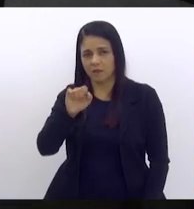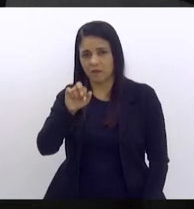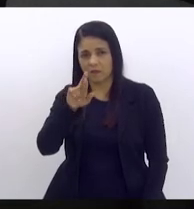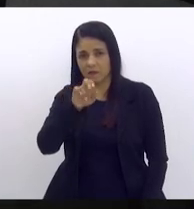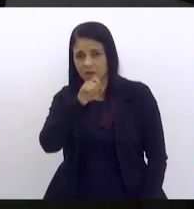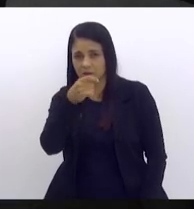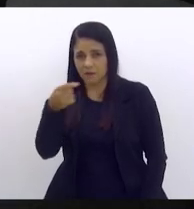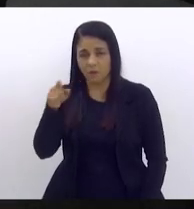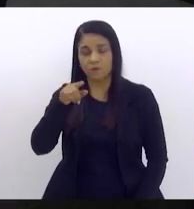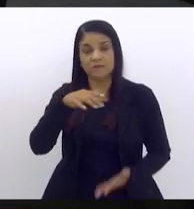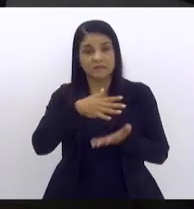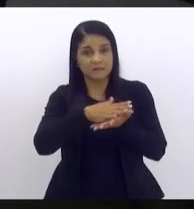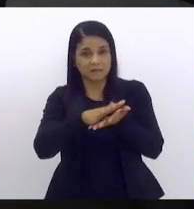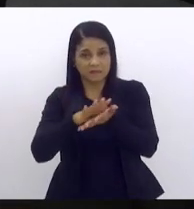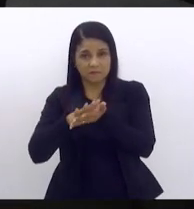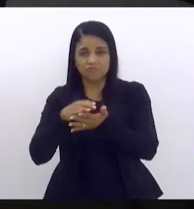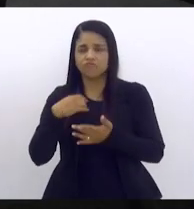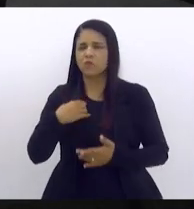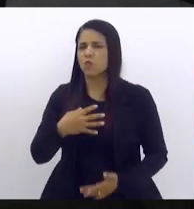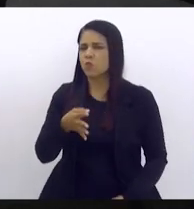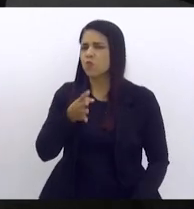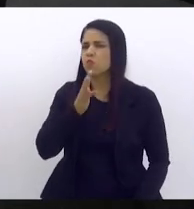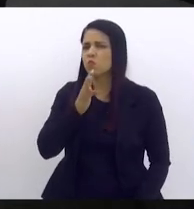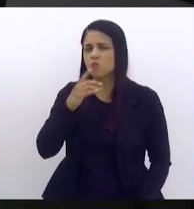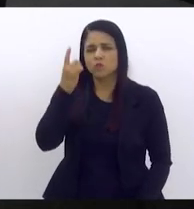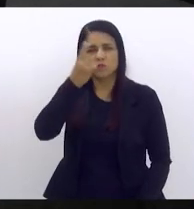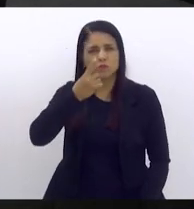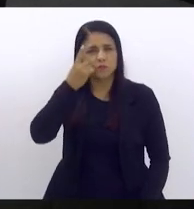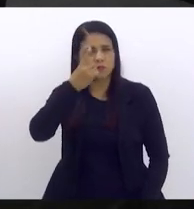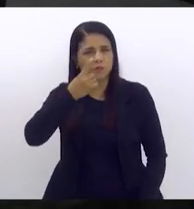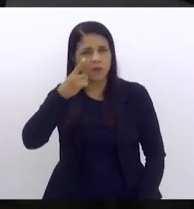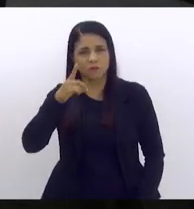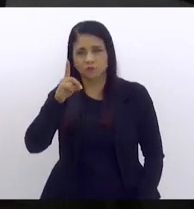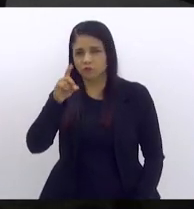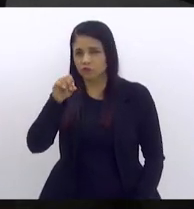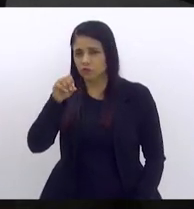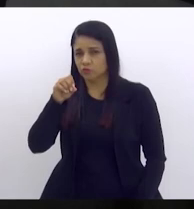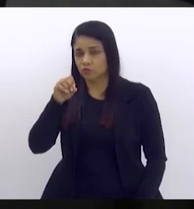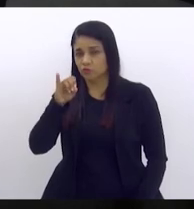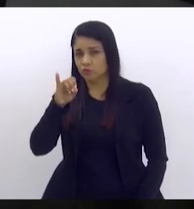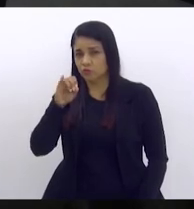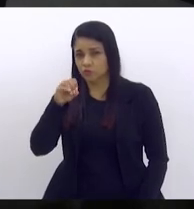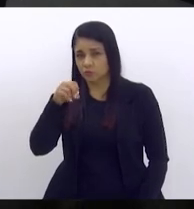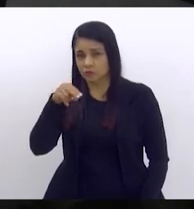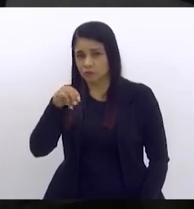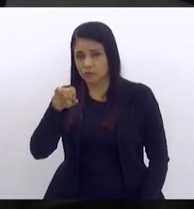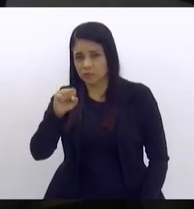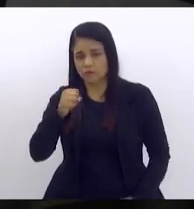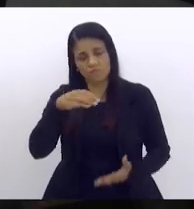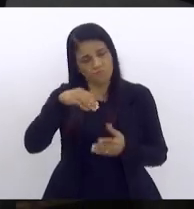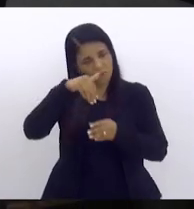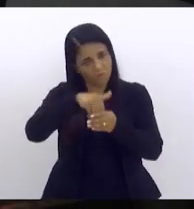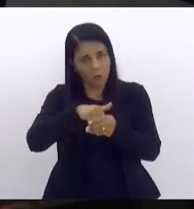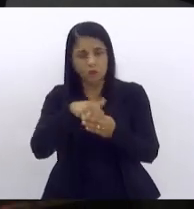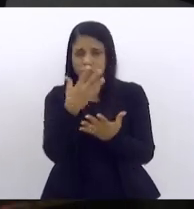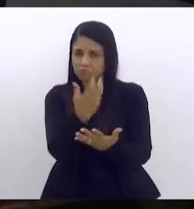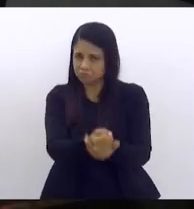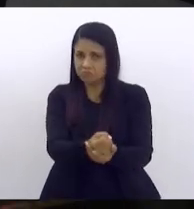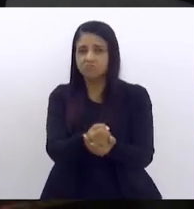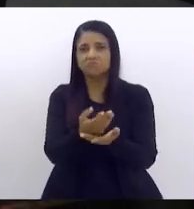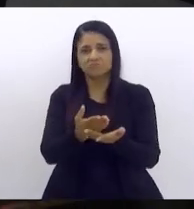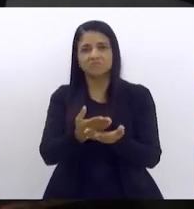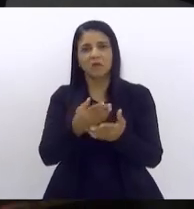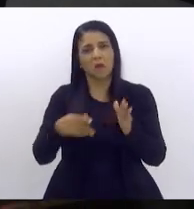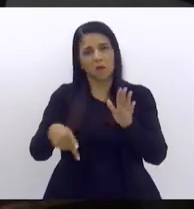deputado Dionísio Lins pelas manifestações populares, e voto favoravelmente ao projeto.